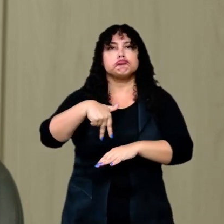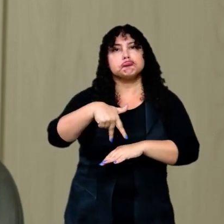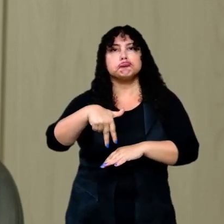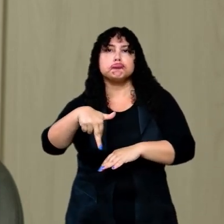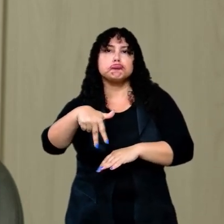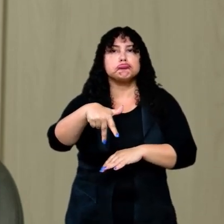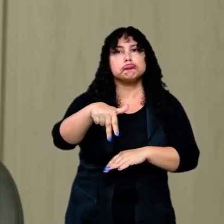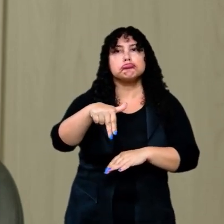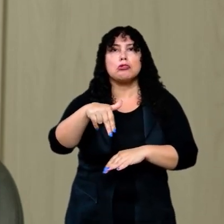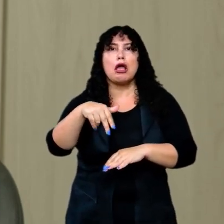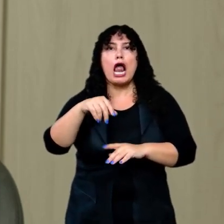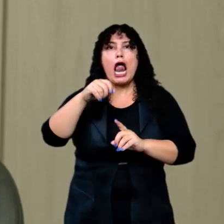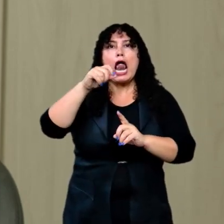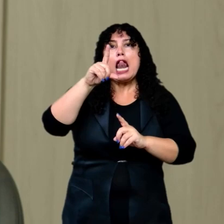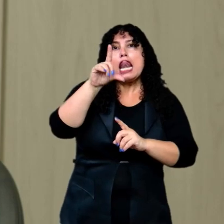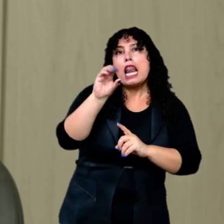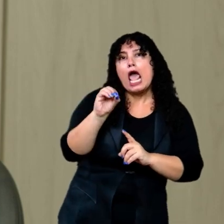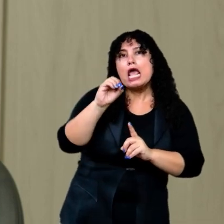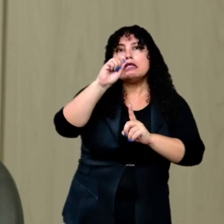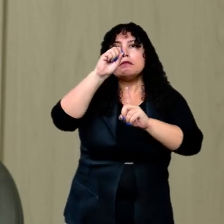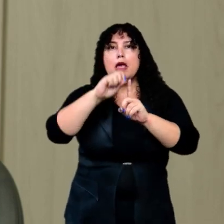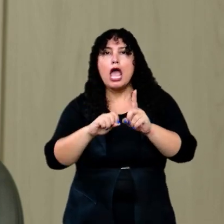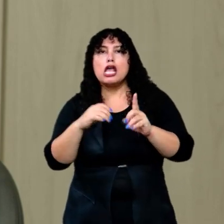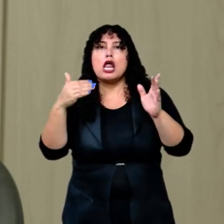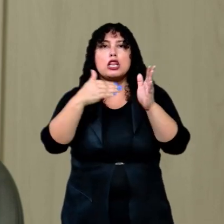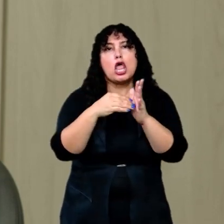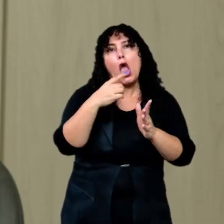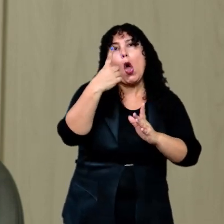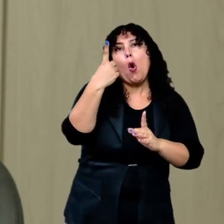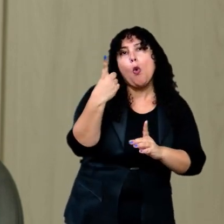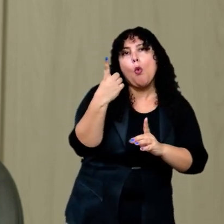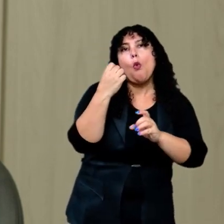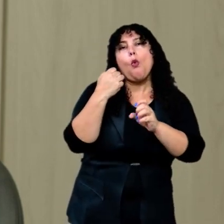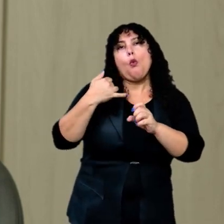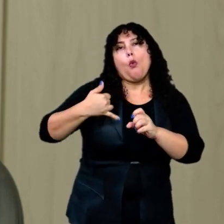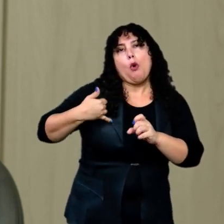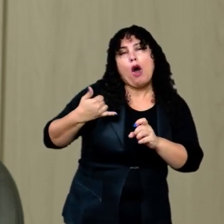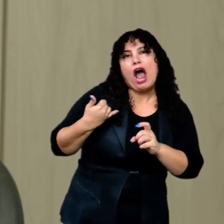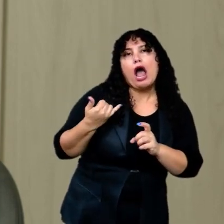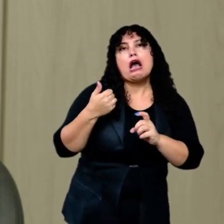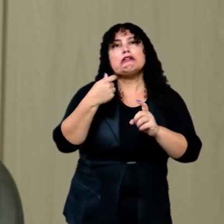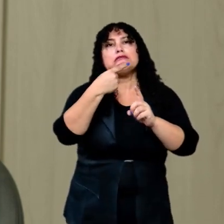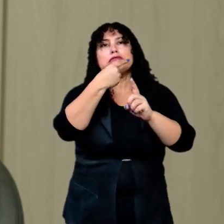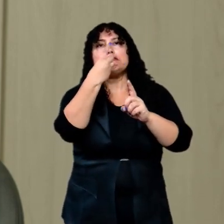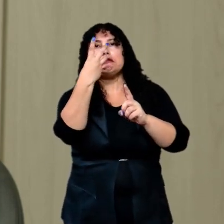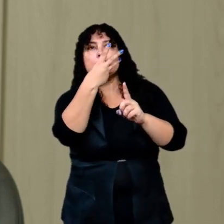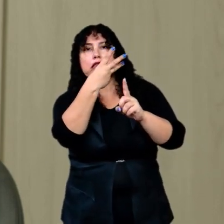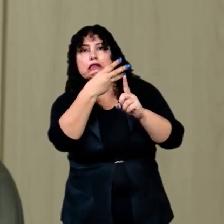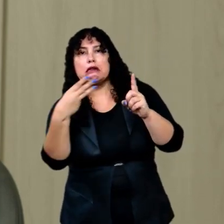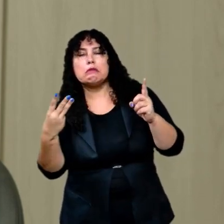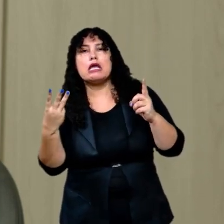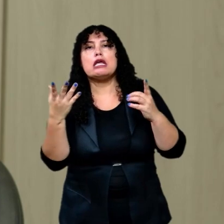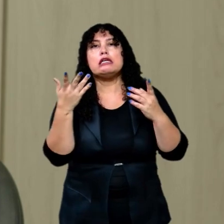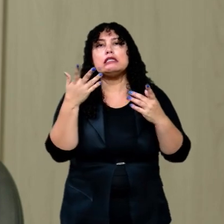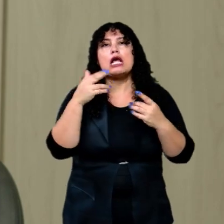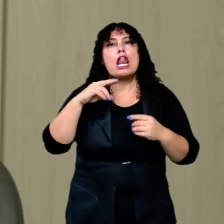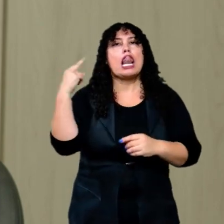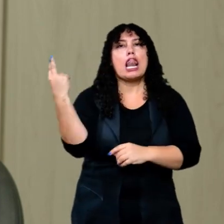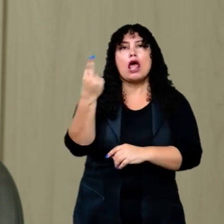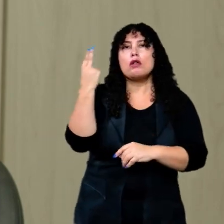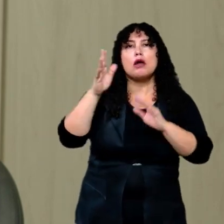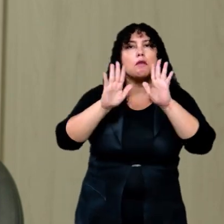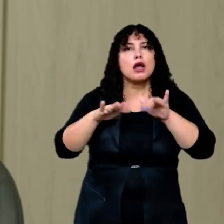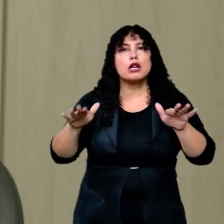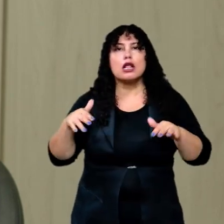de 10 meses a 1 ano e 3 meses, 1 ano e 2 meses. Não dá para uma criança não